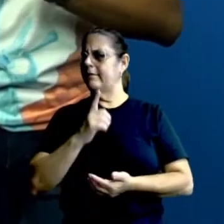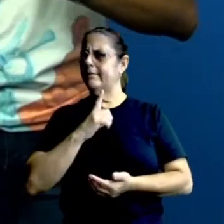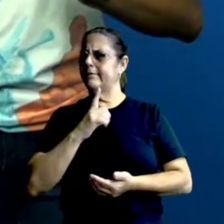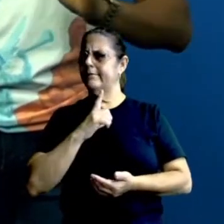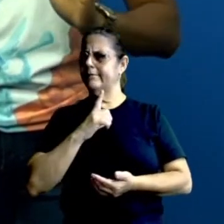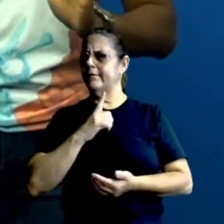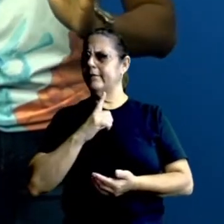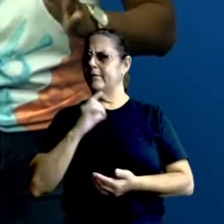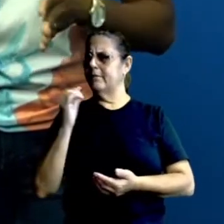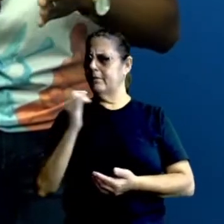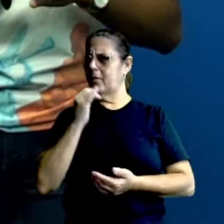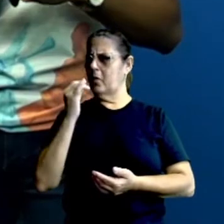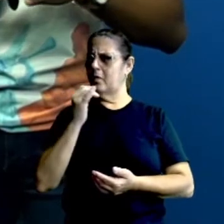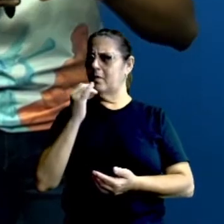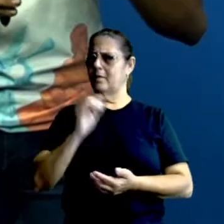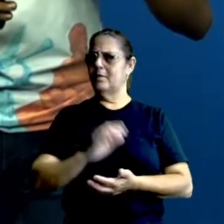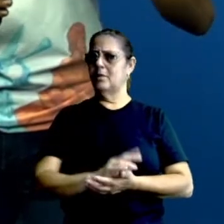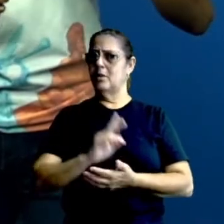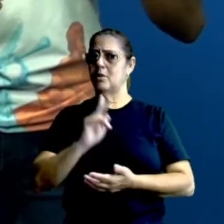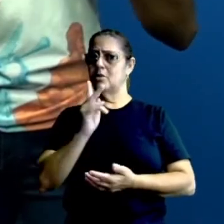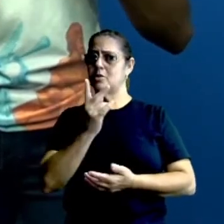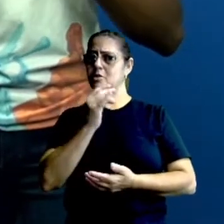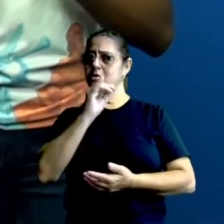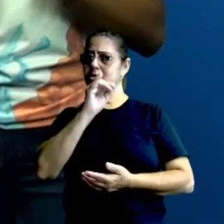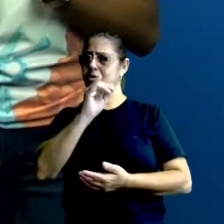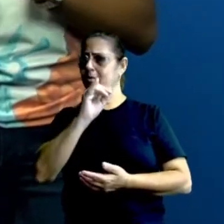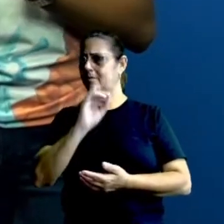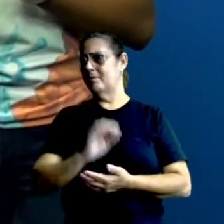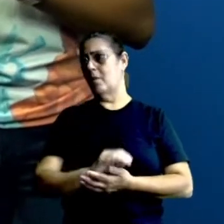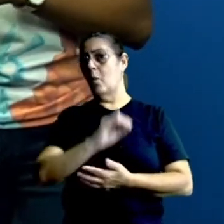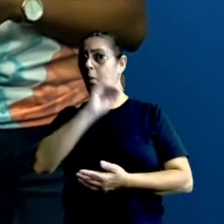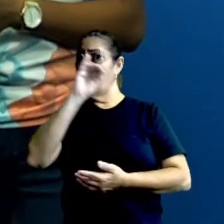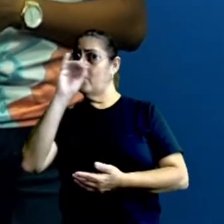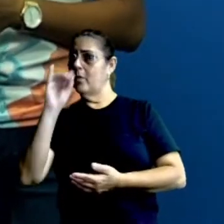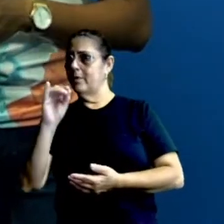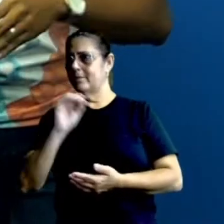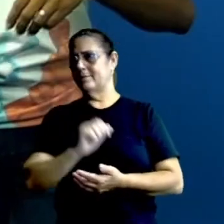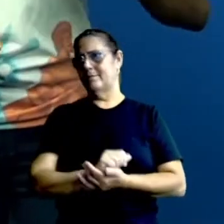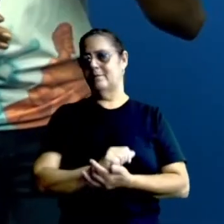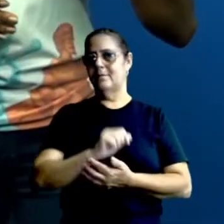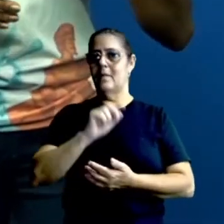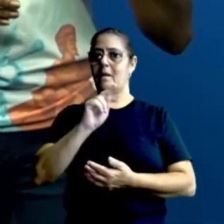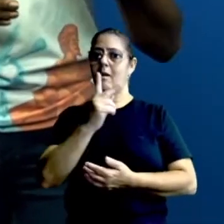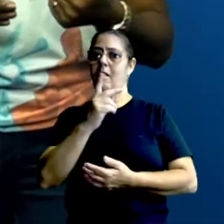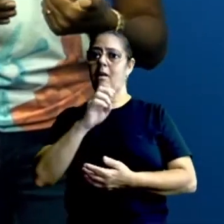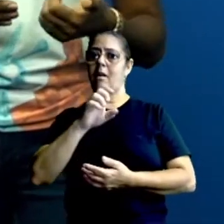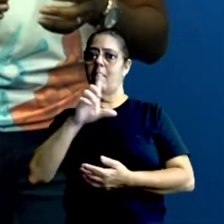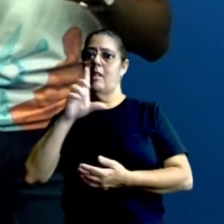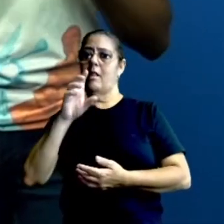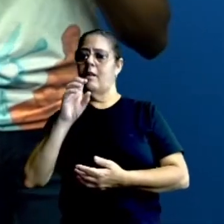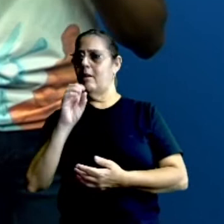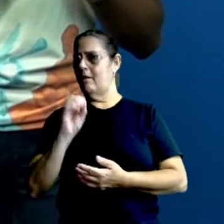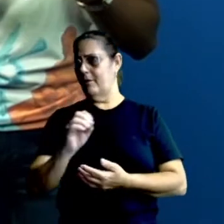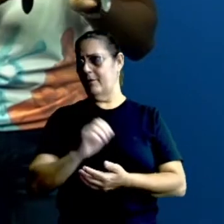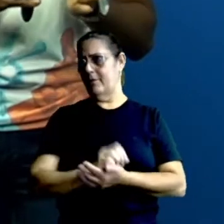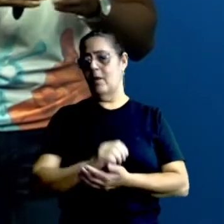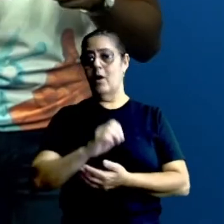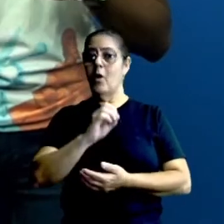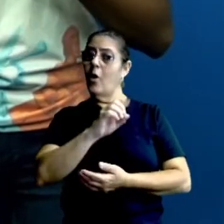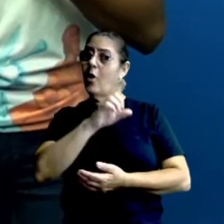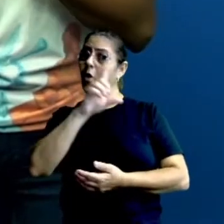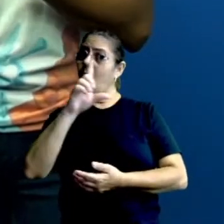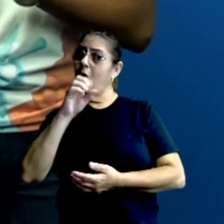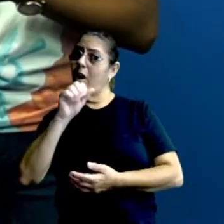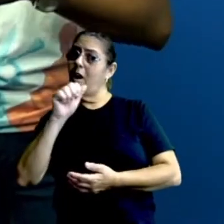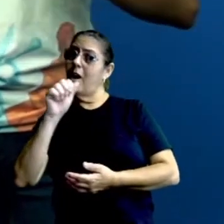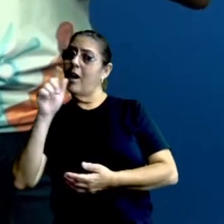as essenciais, lógico. Então, nós temos o hi, que a gente chama de oi. Temos o hello, que pode ser